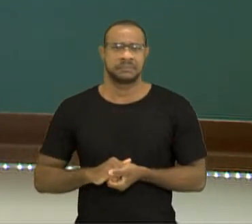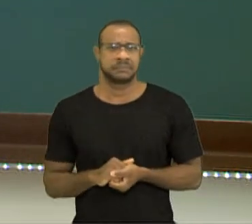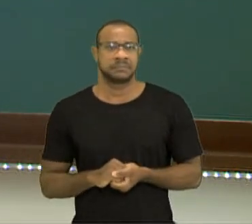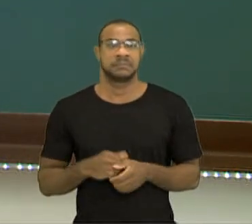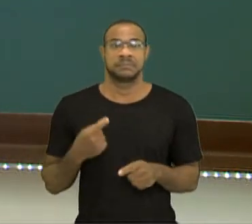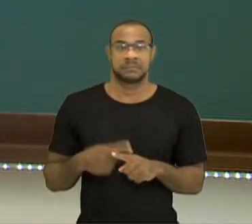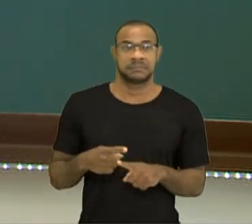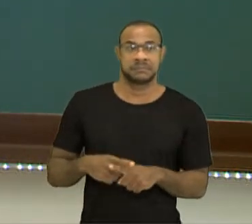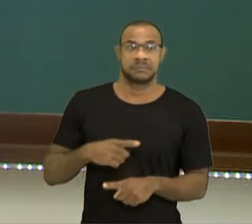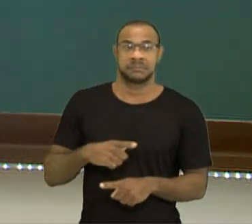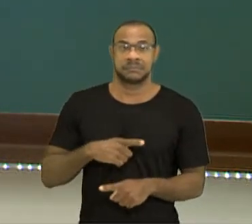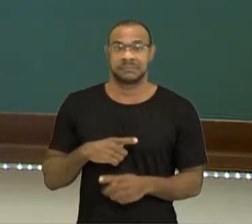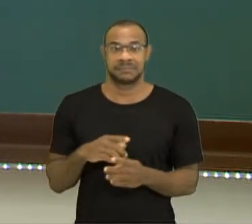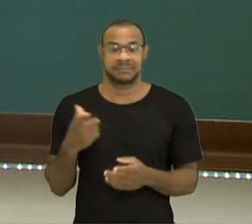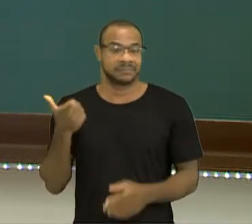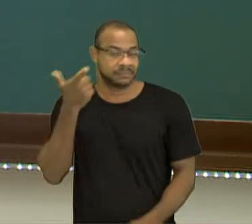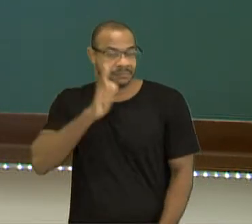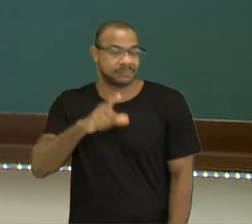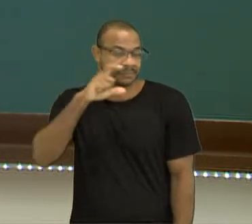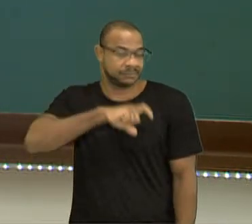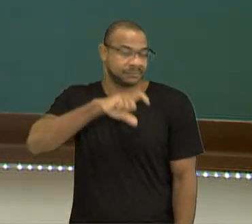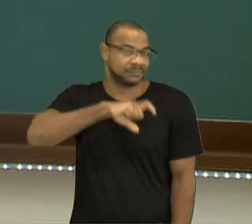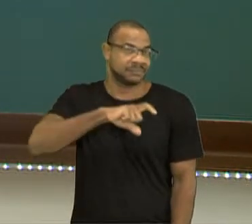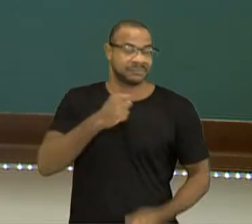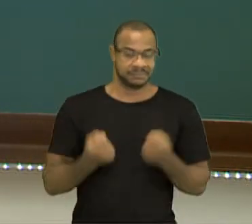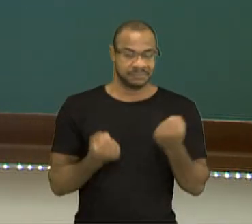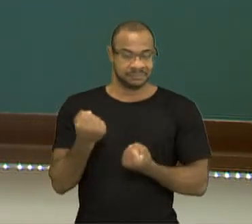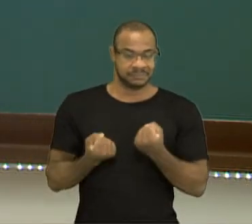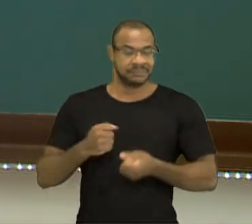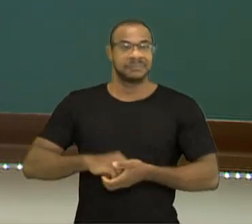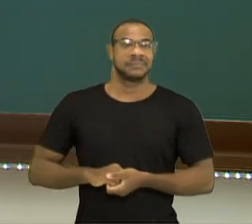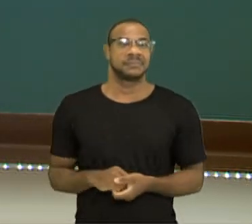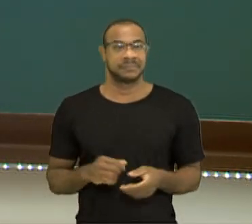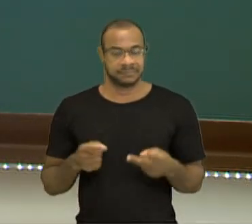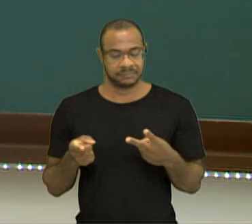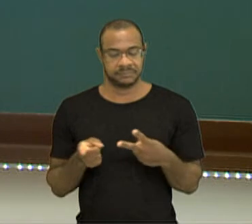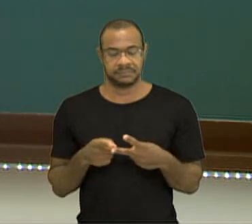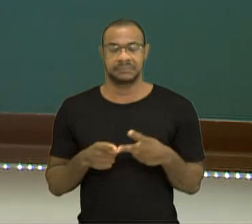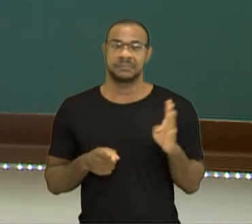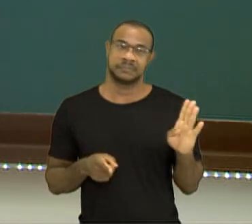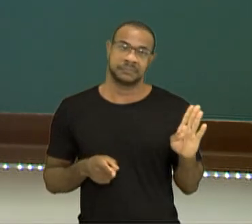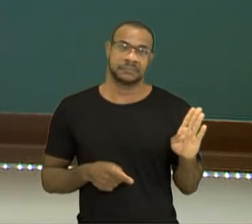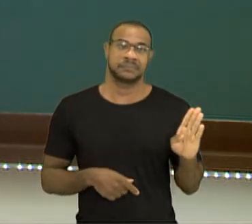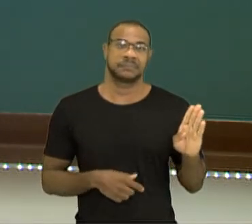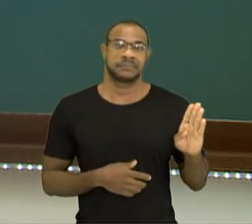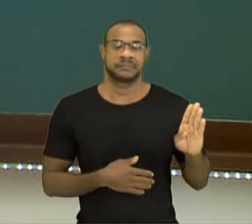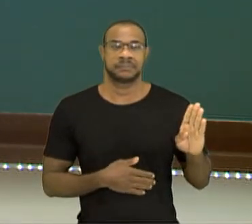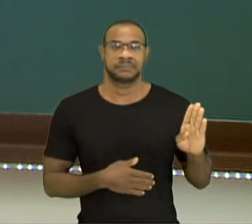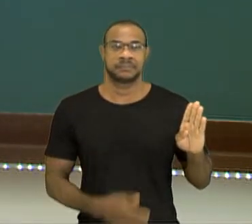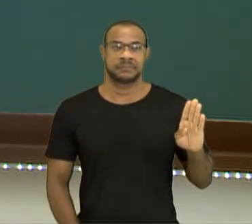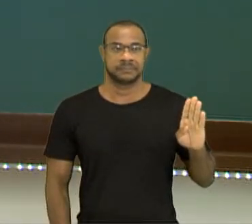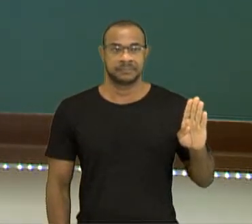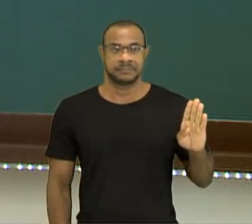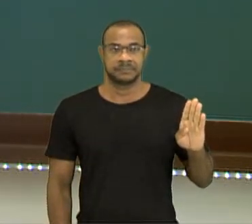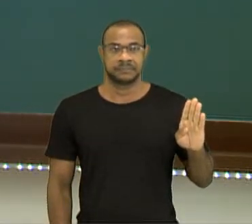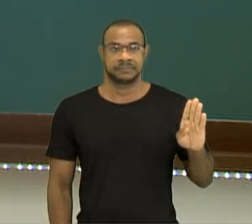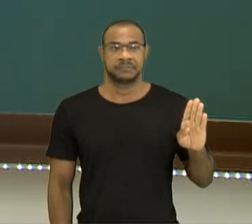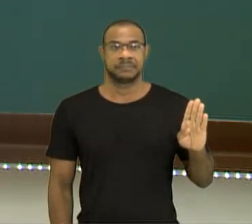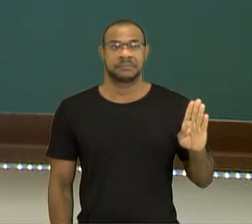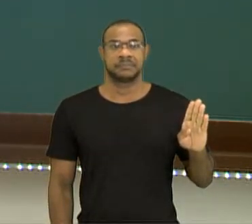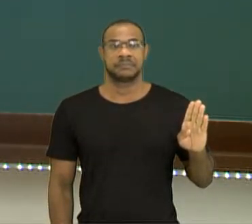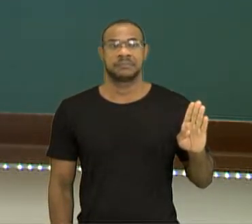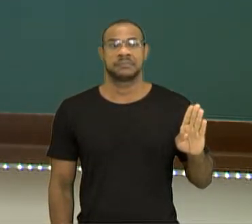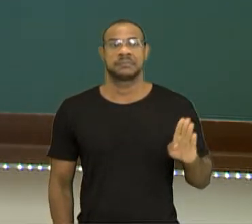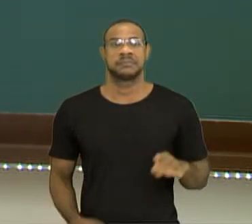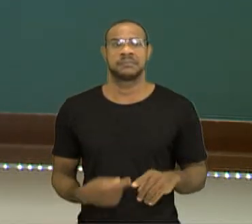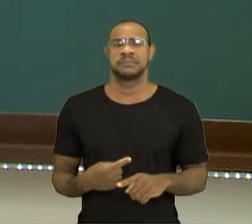Porque ela tirou a sua carteira de motorista, ok? B. Why mustn't her father have done? What? Perdão. O que o